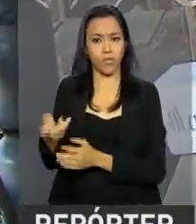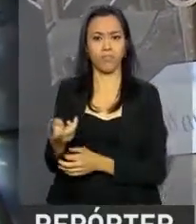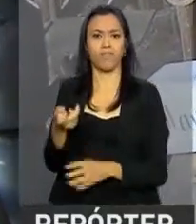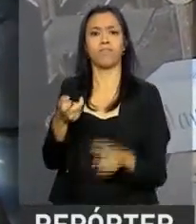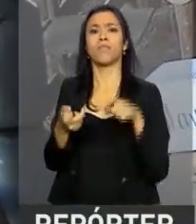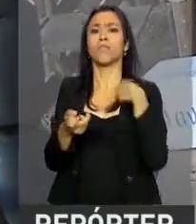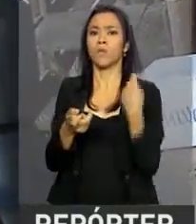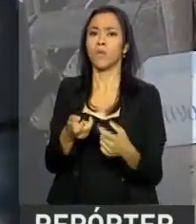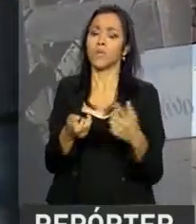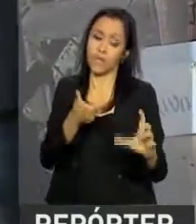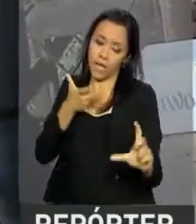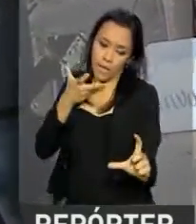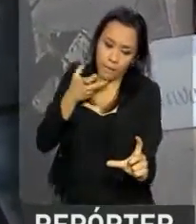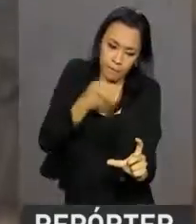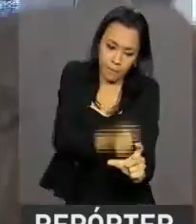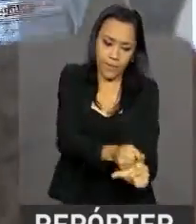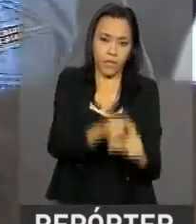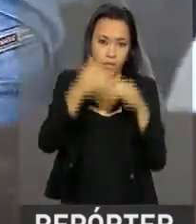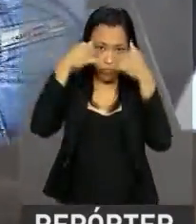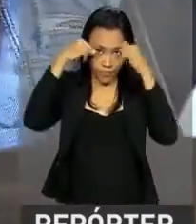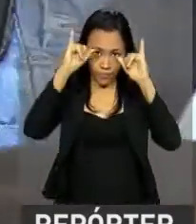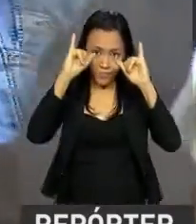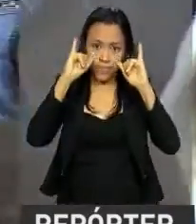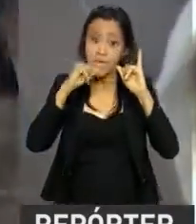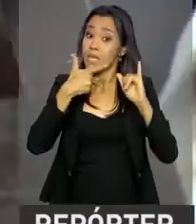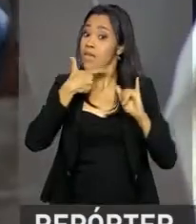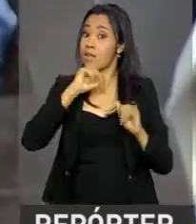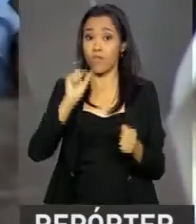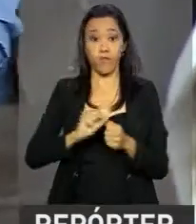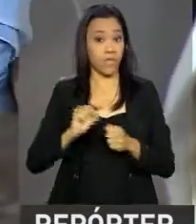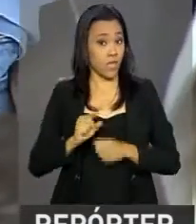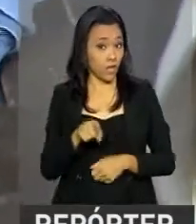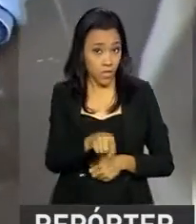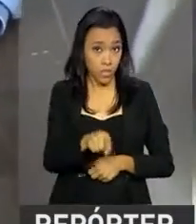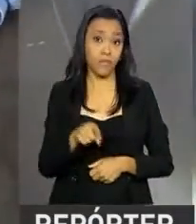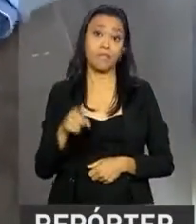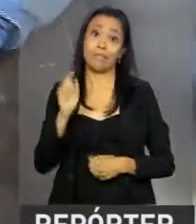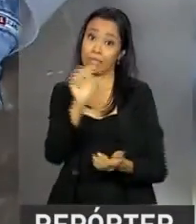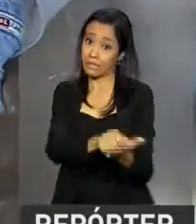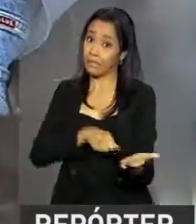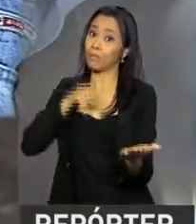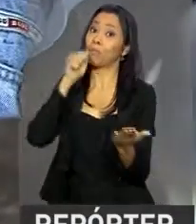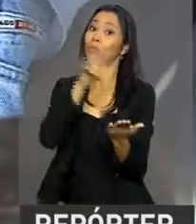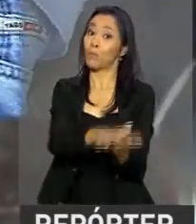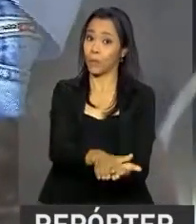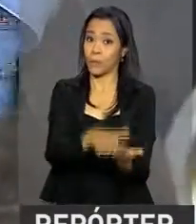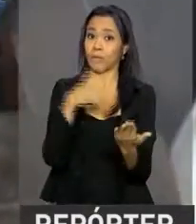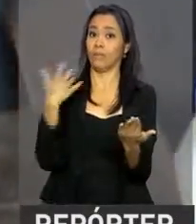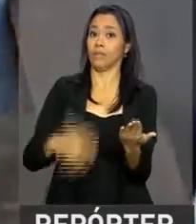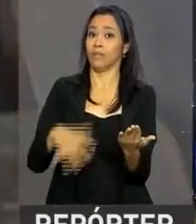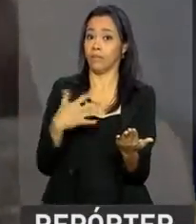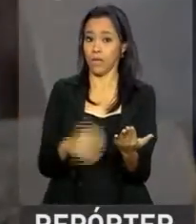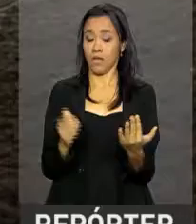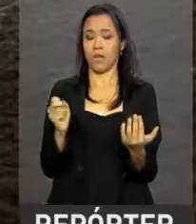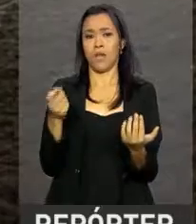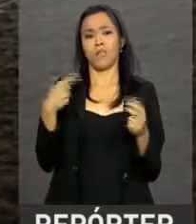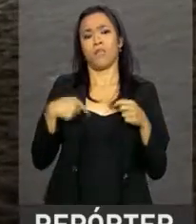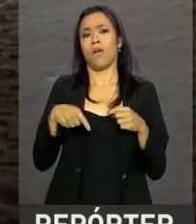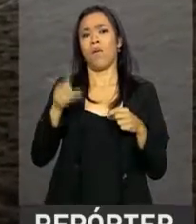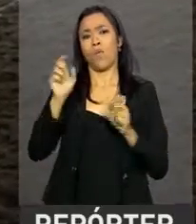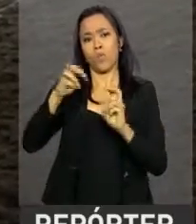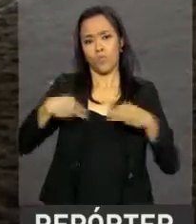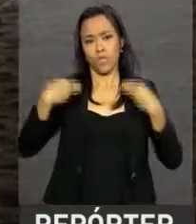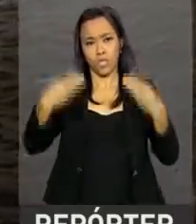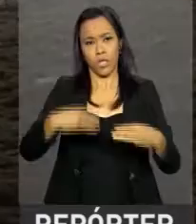quanto pela aplicação que não imunizar o rebanho está sujeito à multa a expectativa do ministério da agricultura